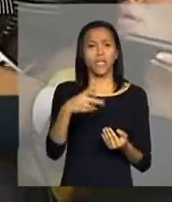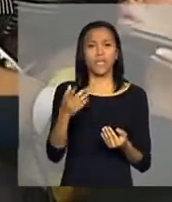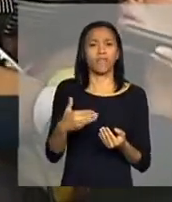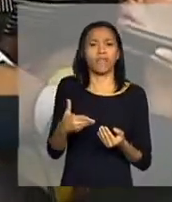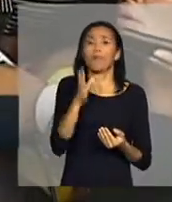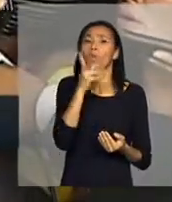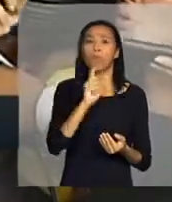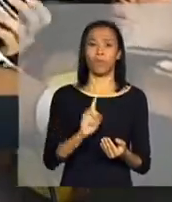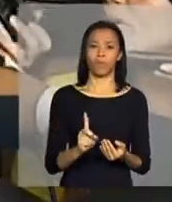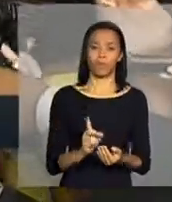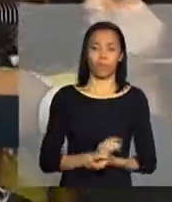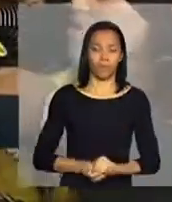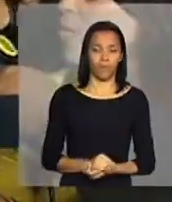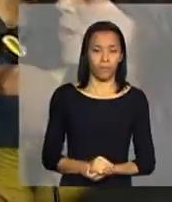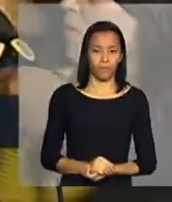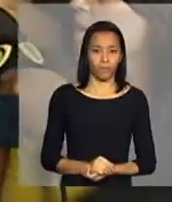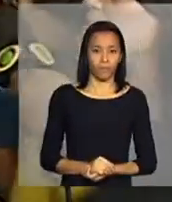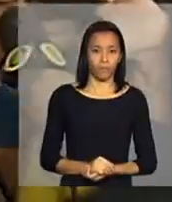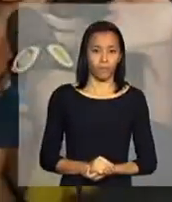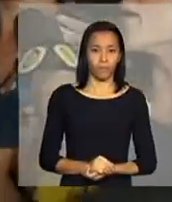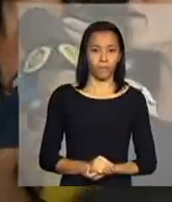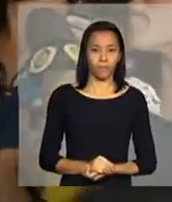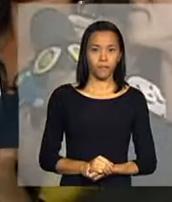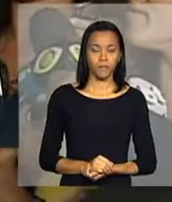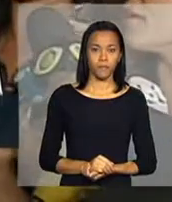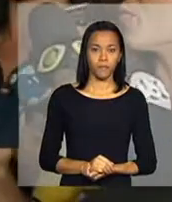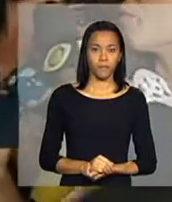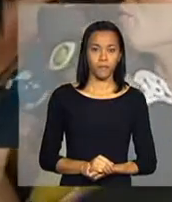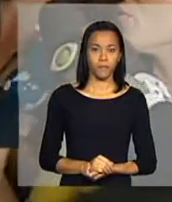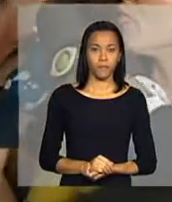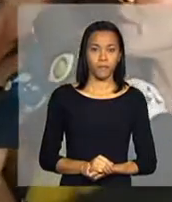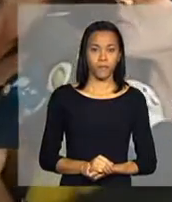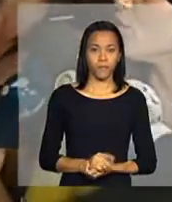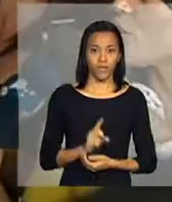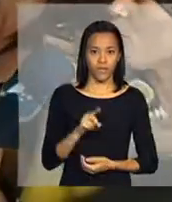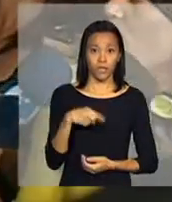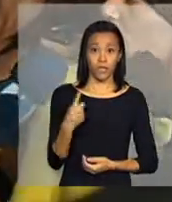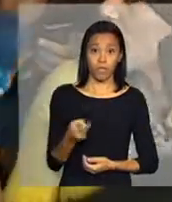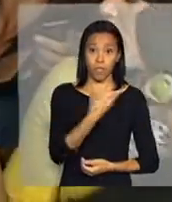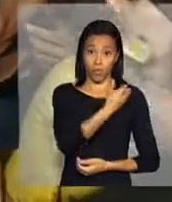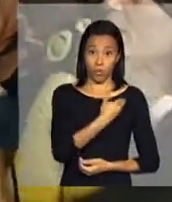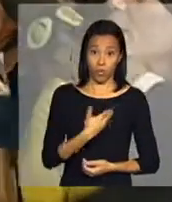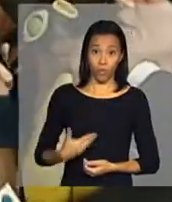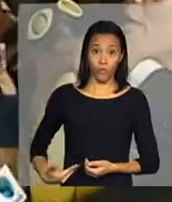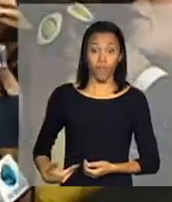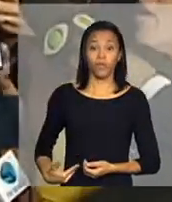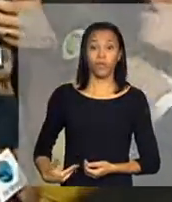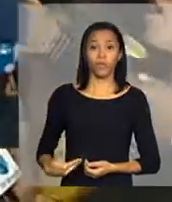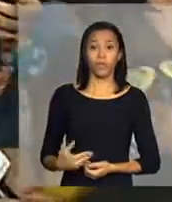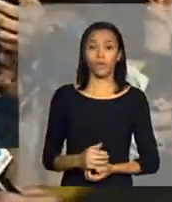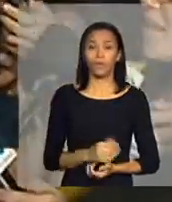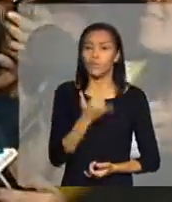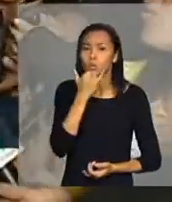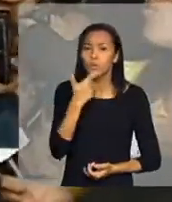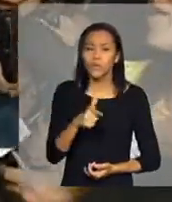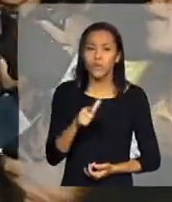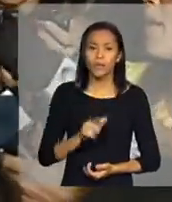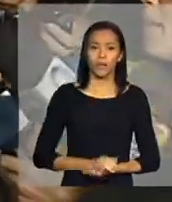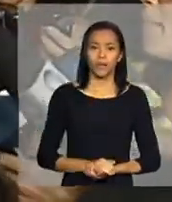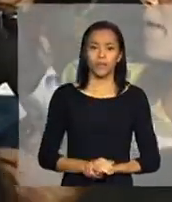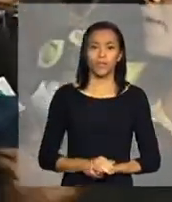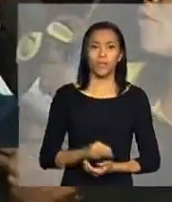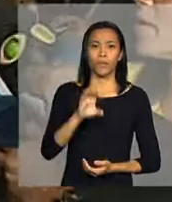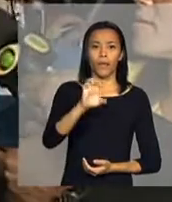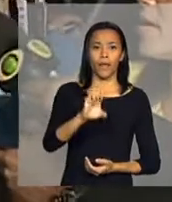agilizar a decisão. Obrigada. Sobre a alteração no ECA apresentada pelo governador Geraldo Alckmin. Alteração no